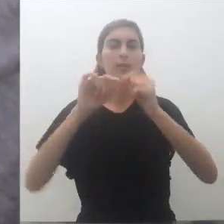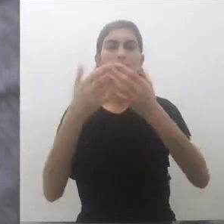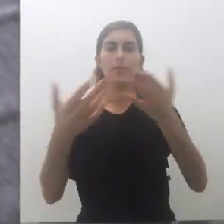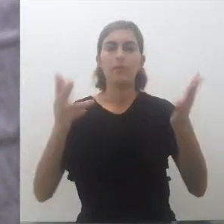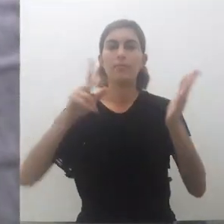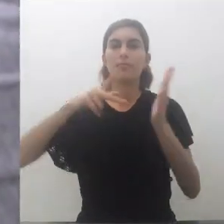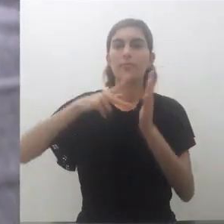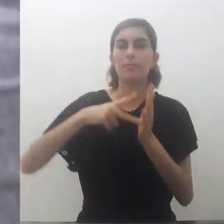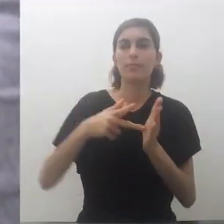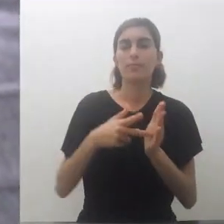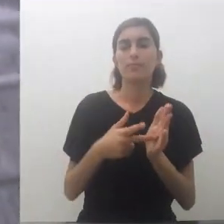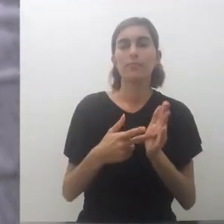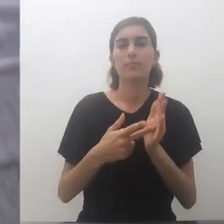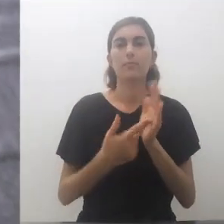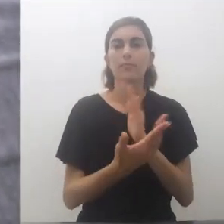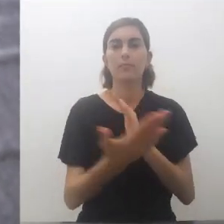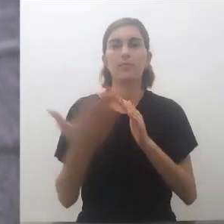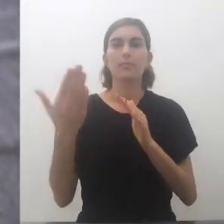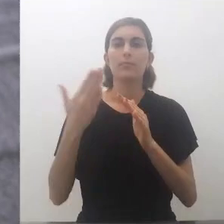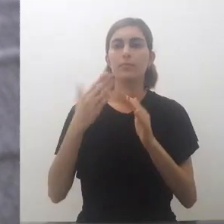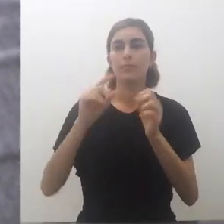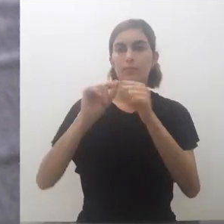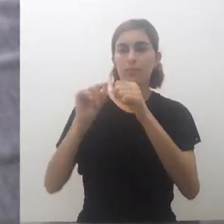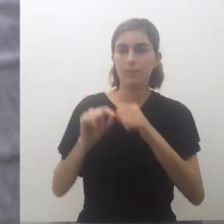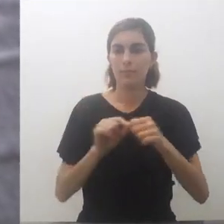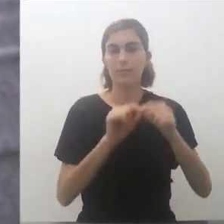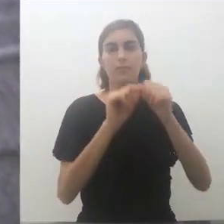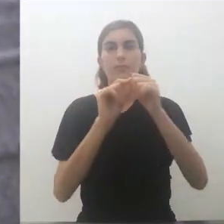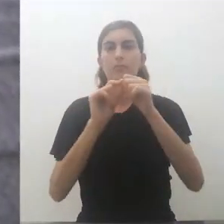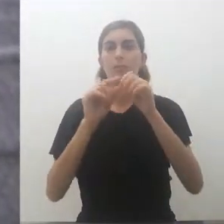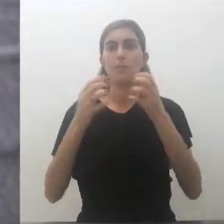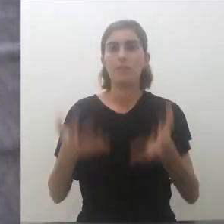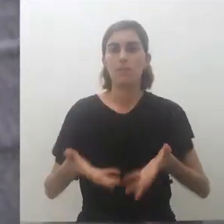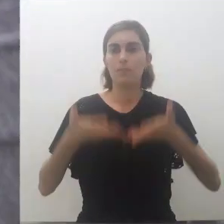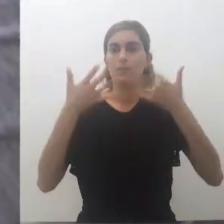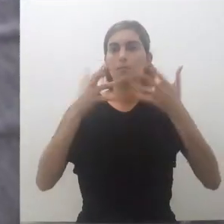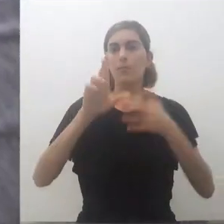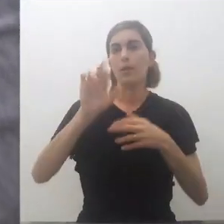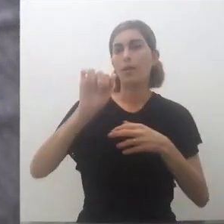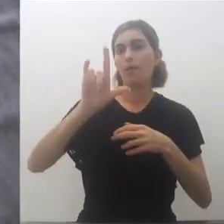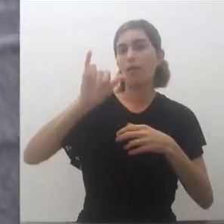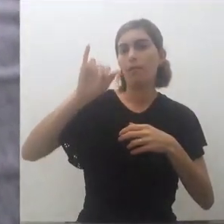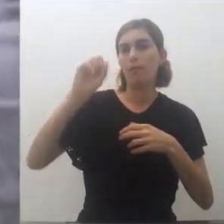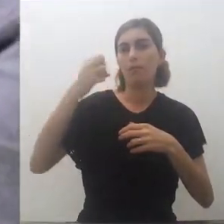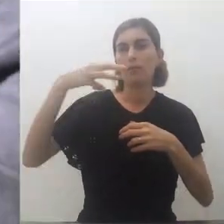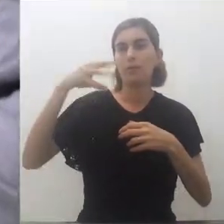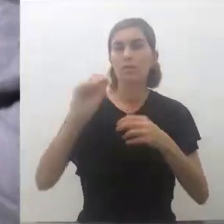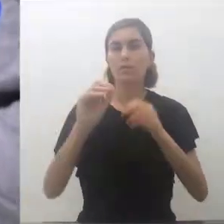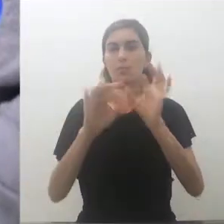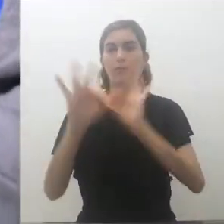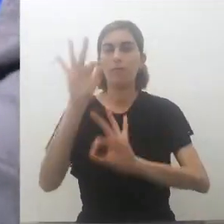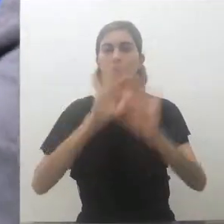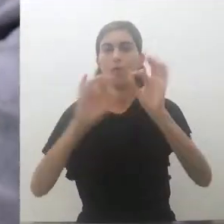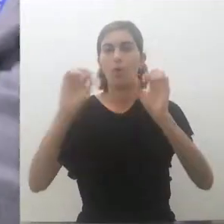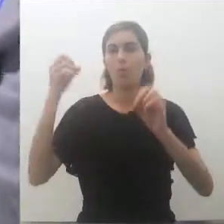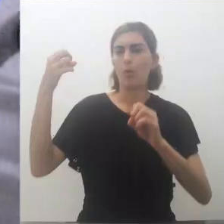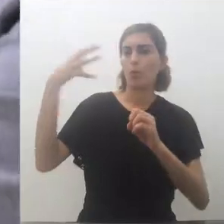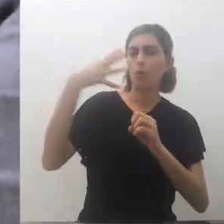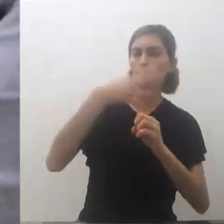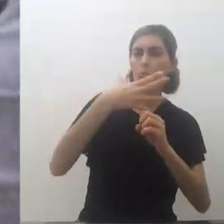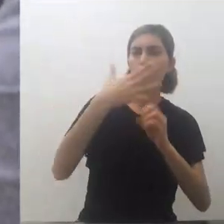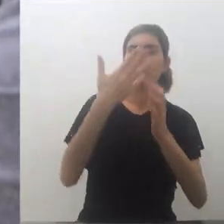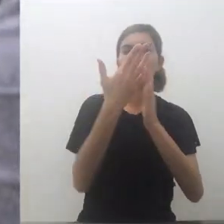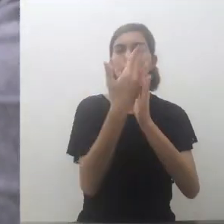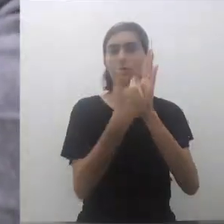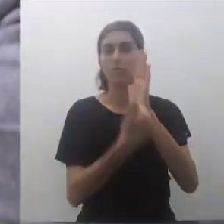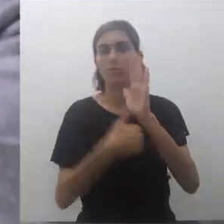realçar o realismo, né? Destacar o realismo das formas com a luz e a sombra. Etapas de construção